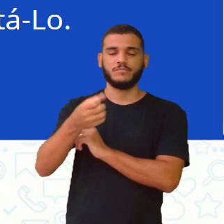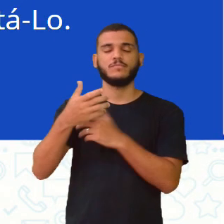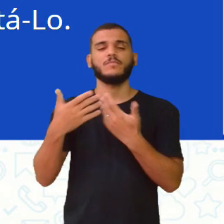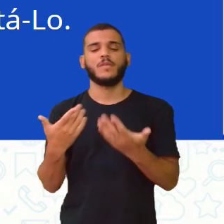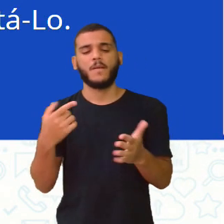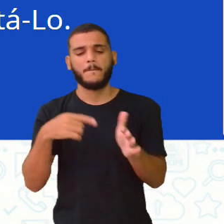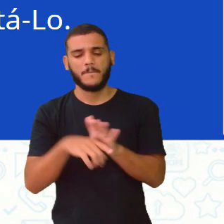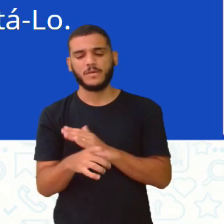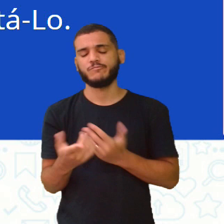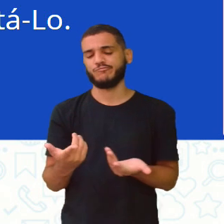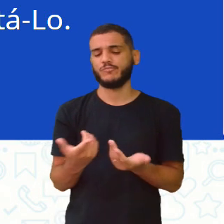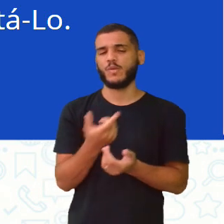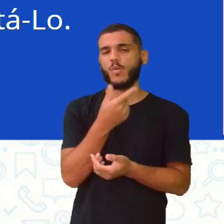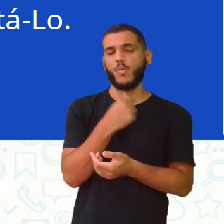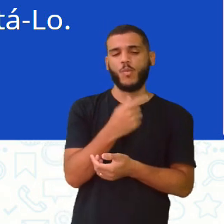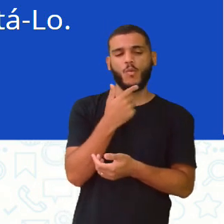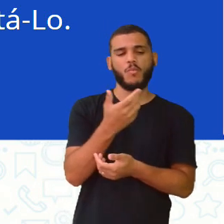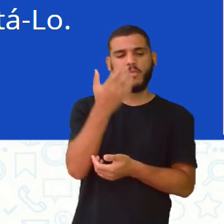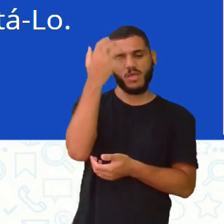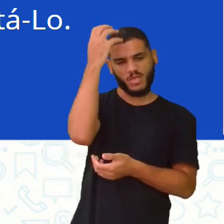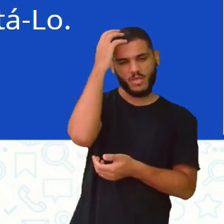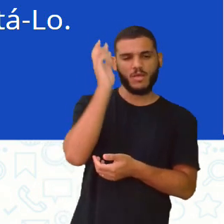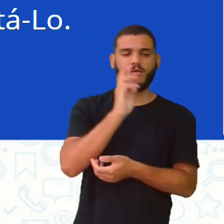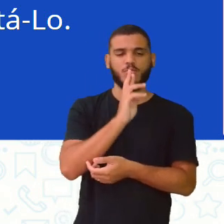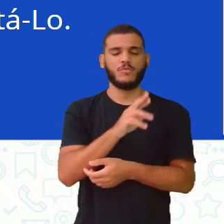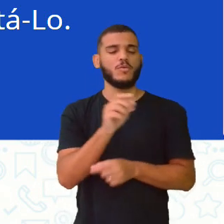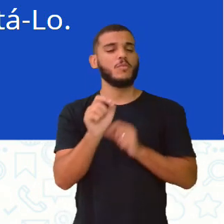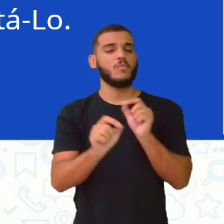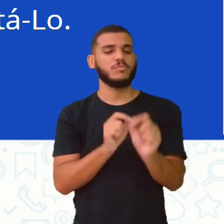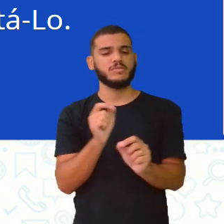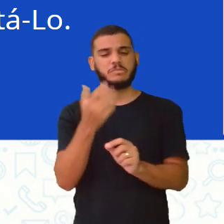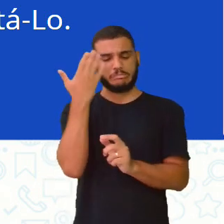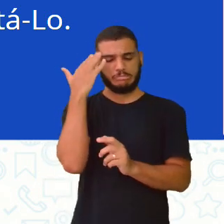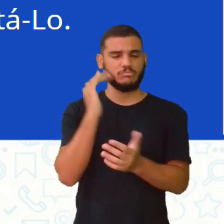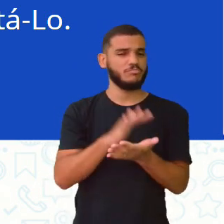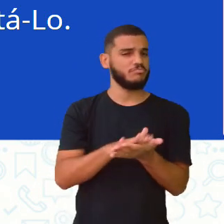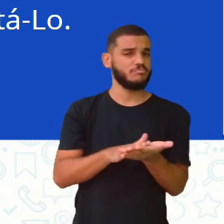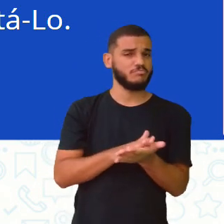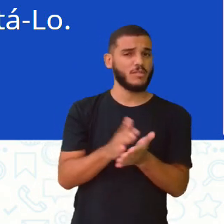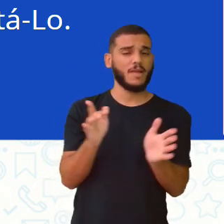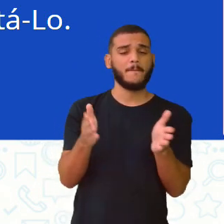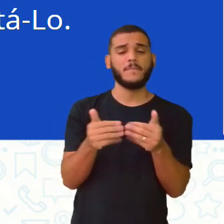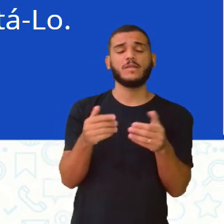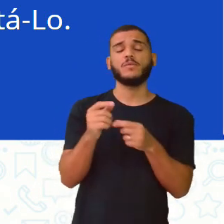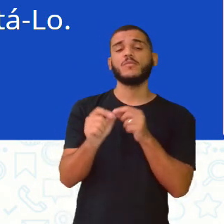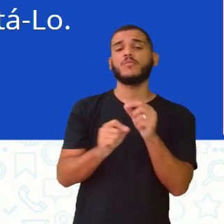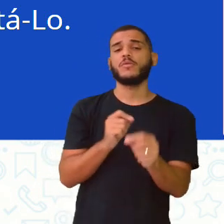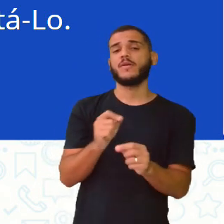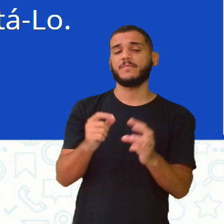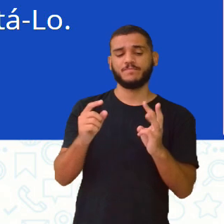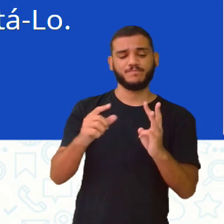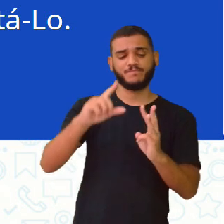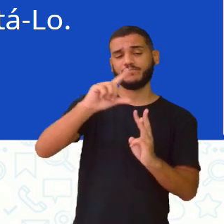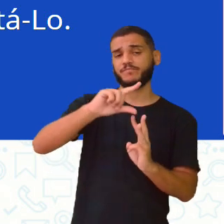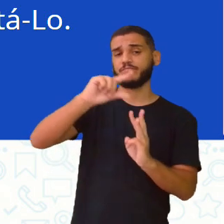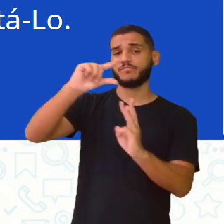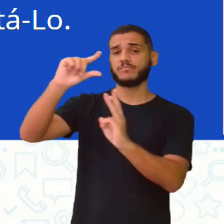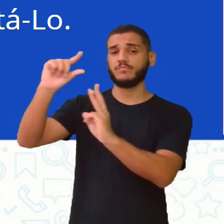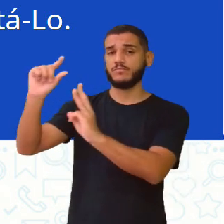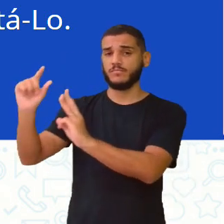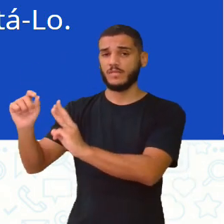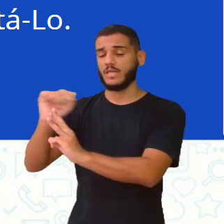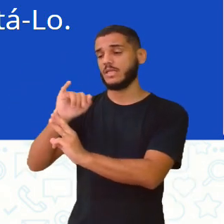O rei Herodes, que de nada sabia, pediu aos reis magos que assim